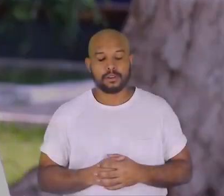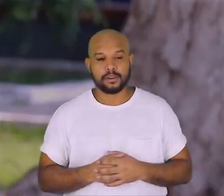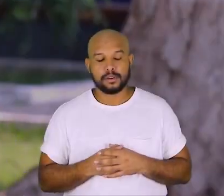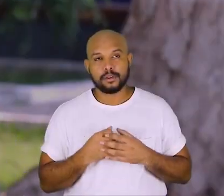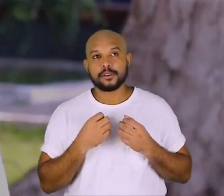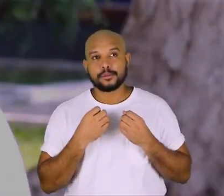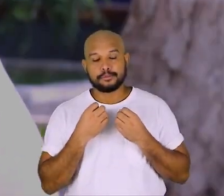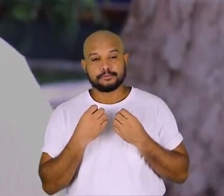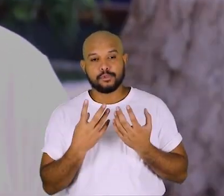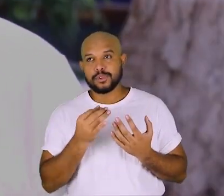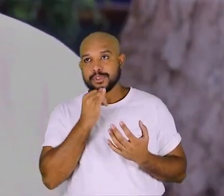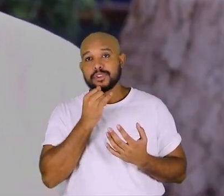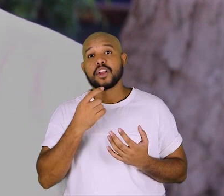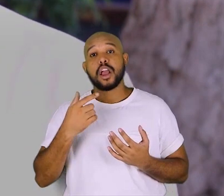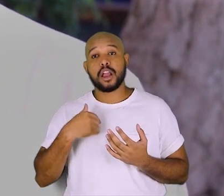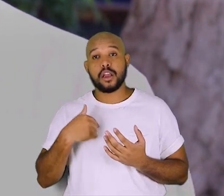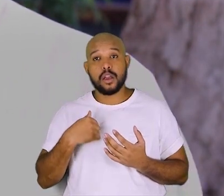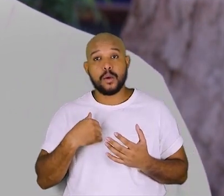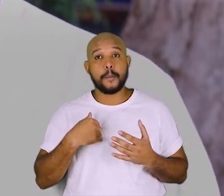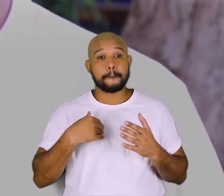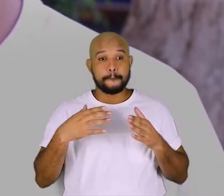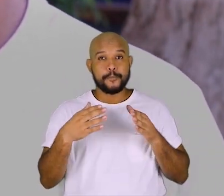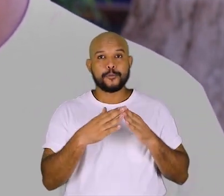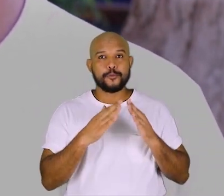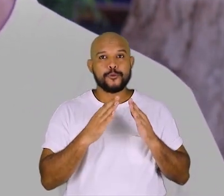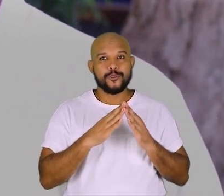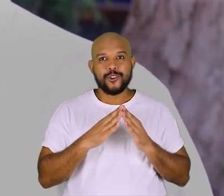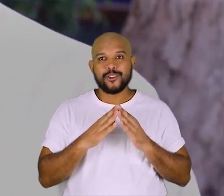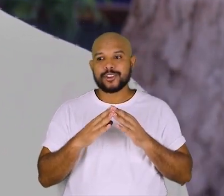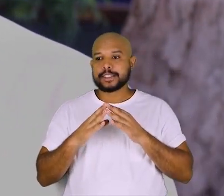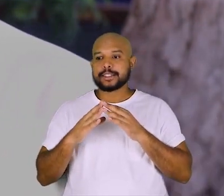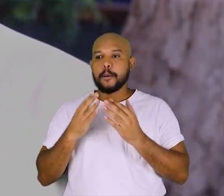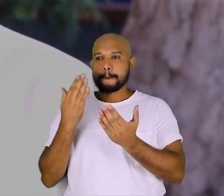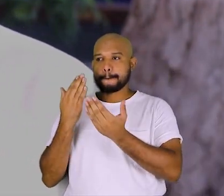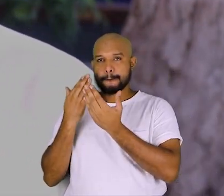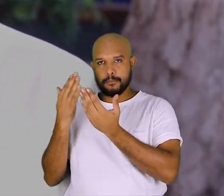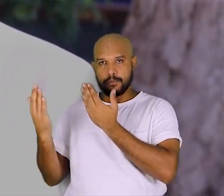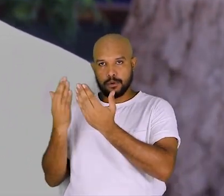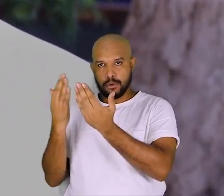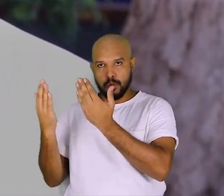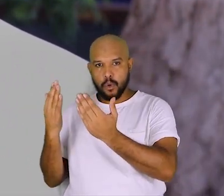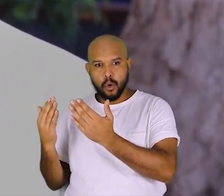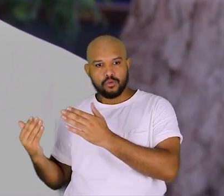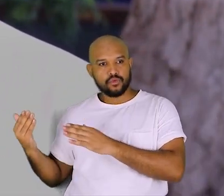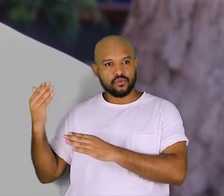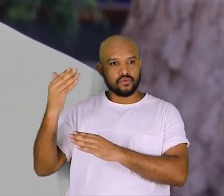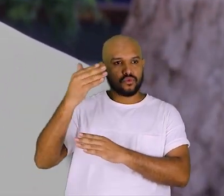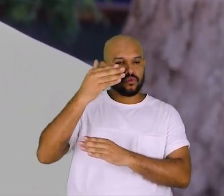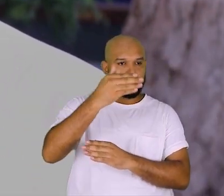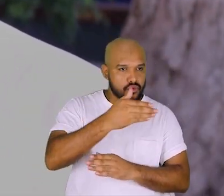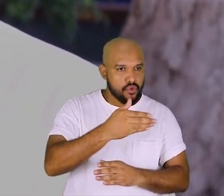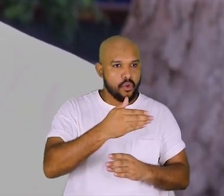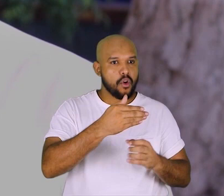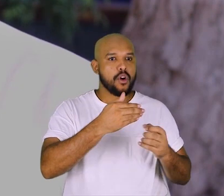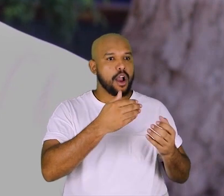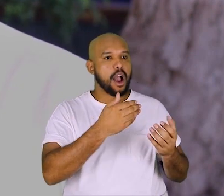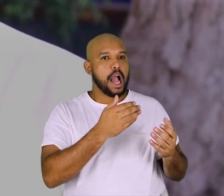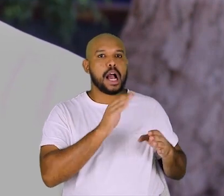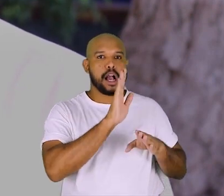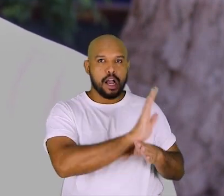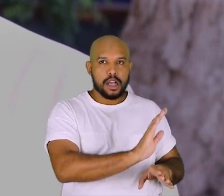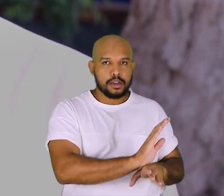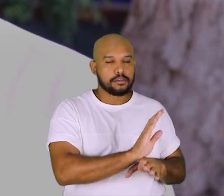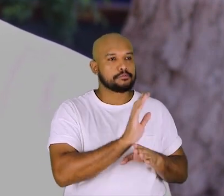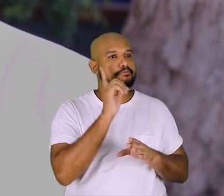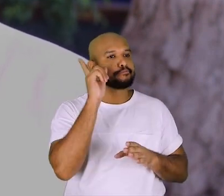É muito difícil para chegar um psicólogo dentro da comunidade indígena. Principalmente dos brancos. Quando chega numa